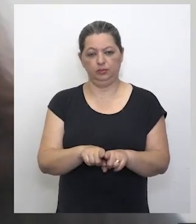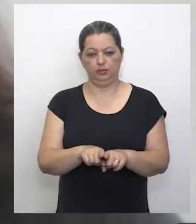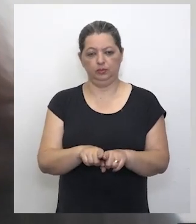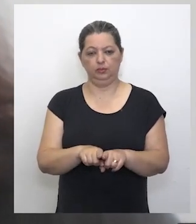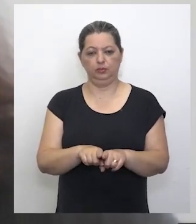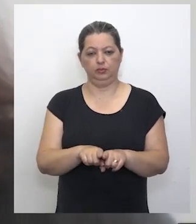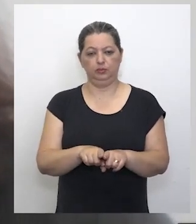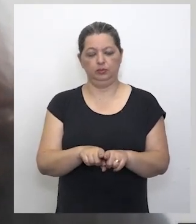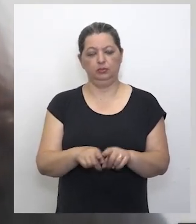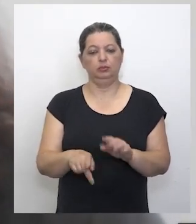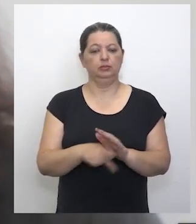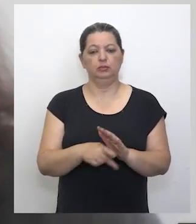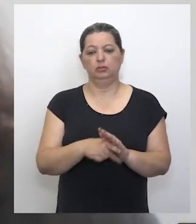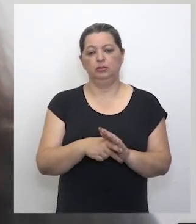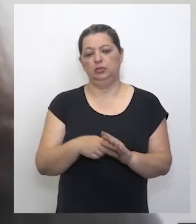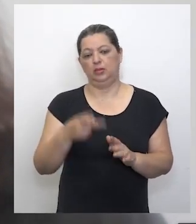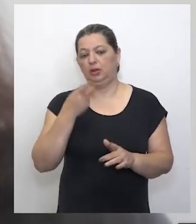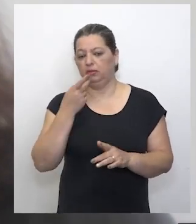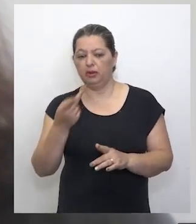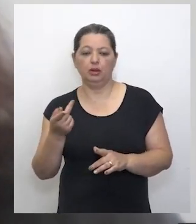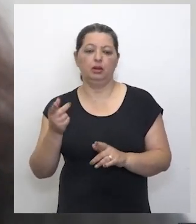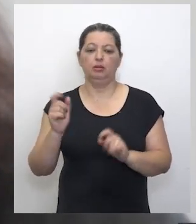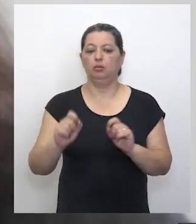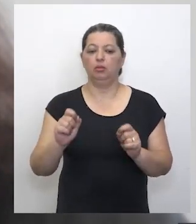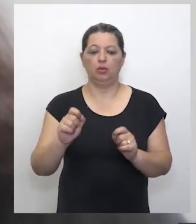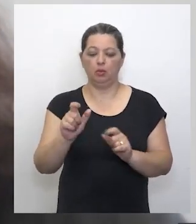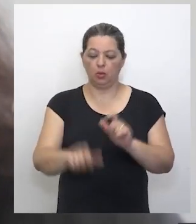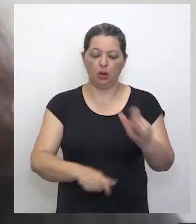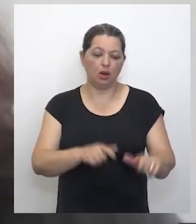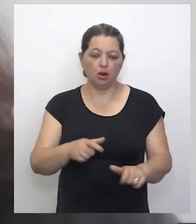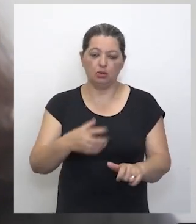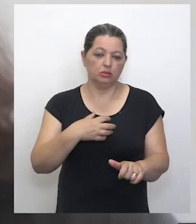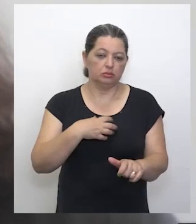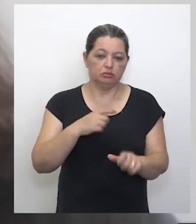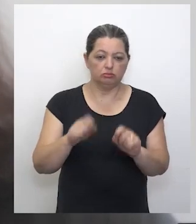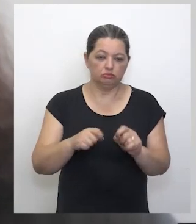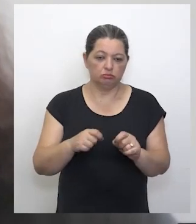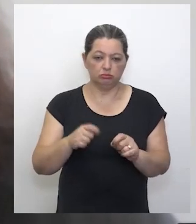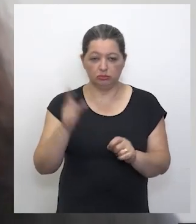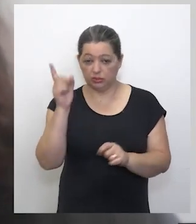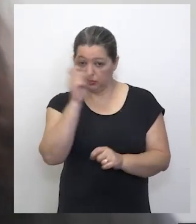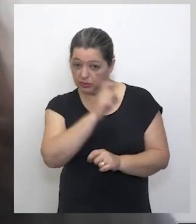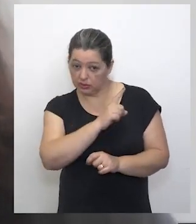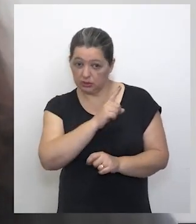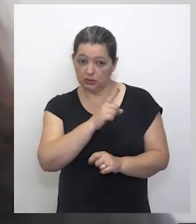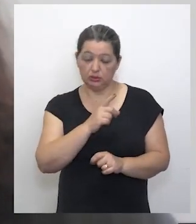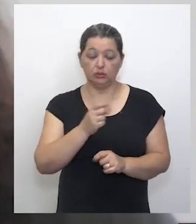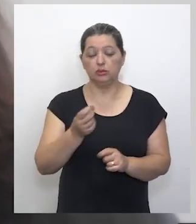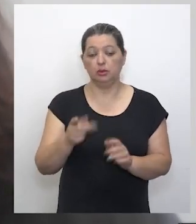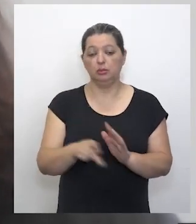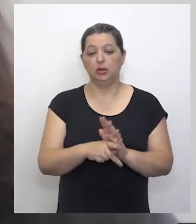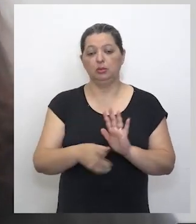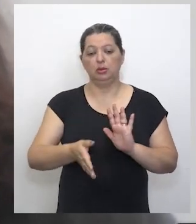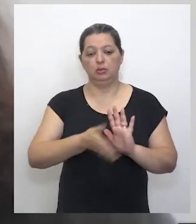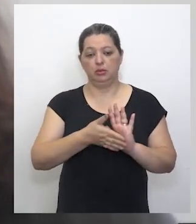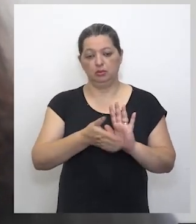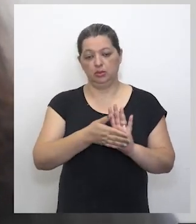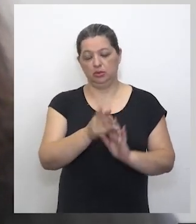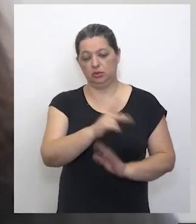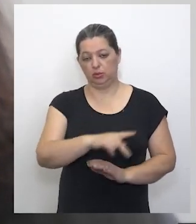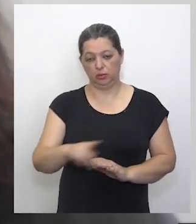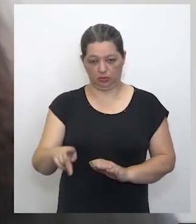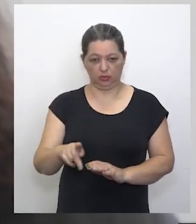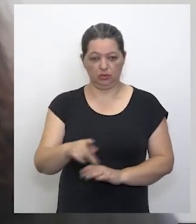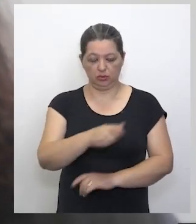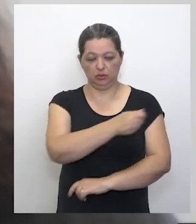ditar números e ver como que o aluno está. Tem sempre uma sondagem de matemática que é proposta para o professor fazer com o